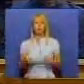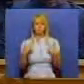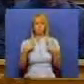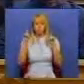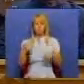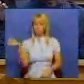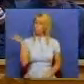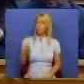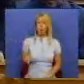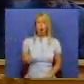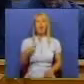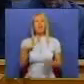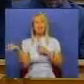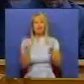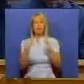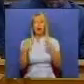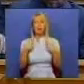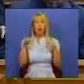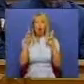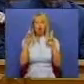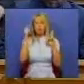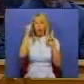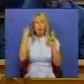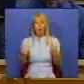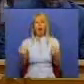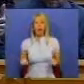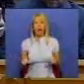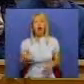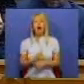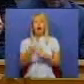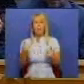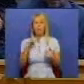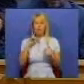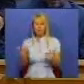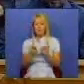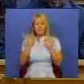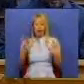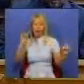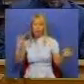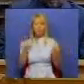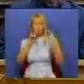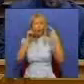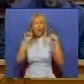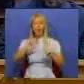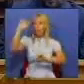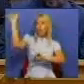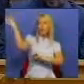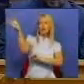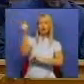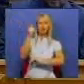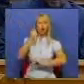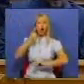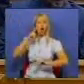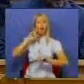a este debate com imensa expectativa. Afinal de contas, era um duelo ao pôr do sol, era um espetáculo nunca visto